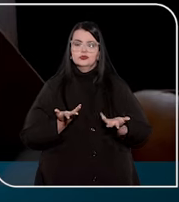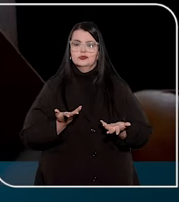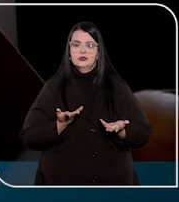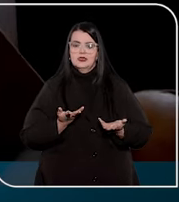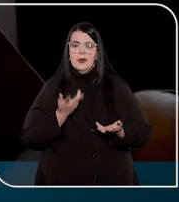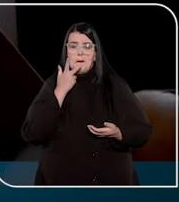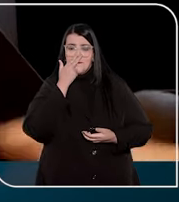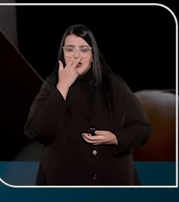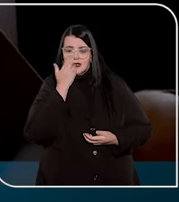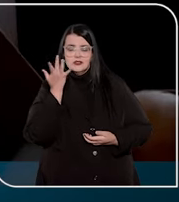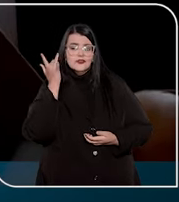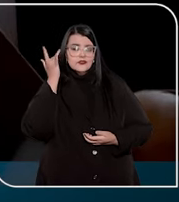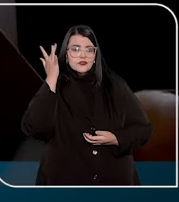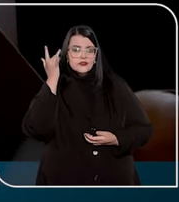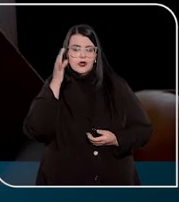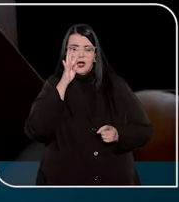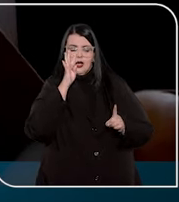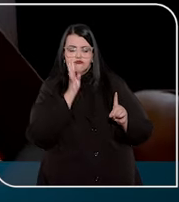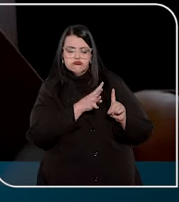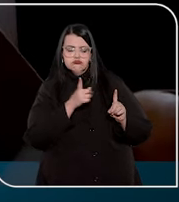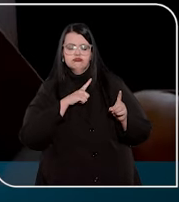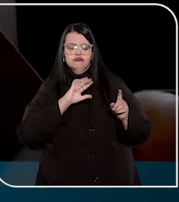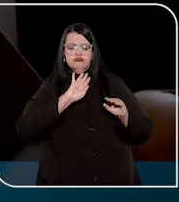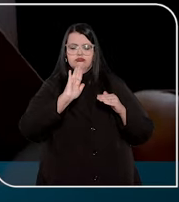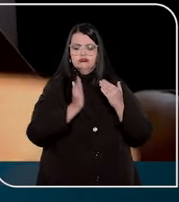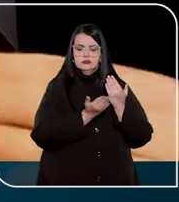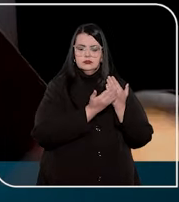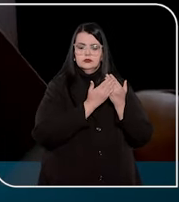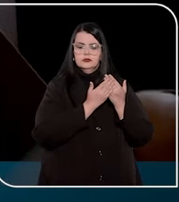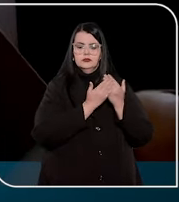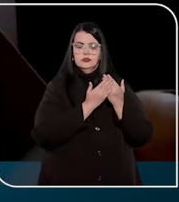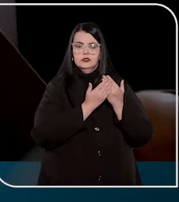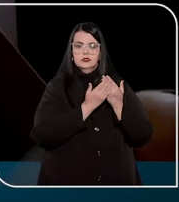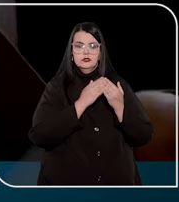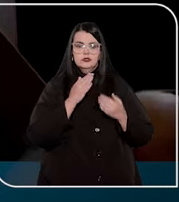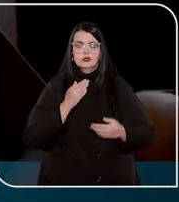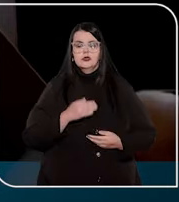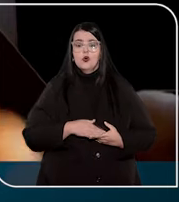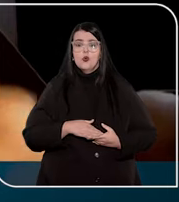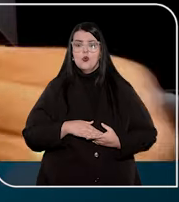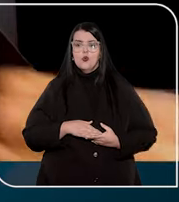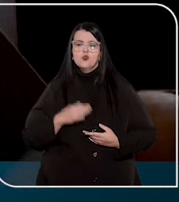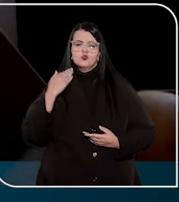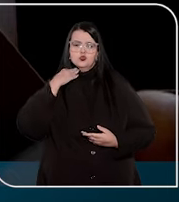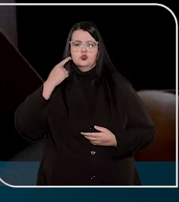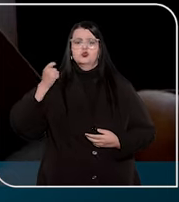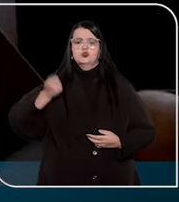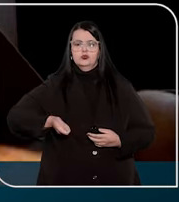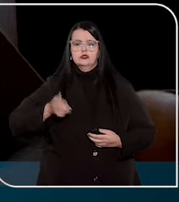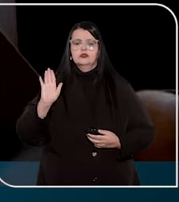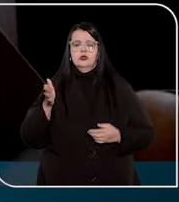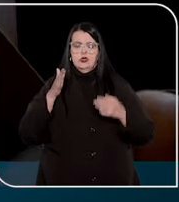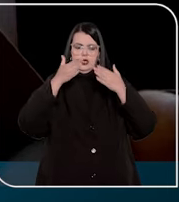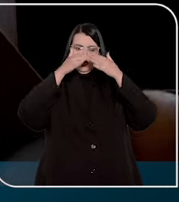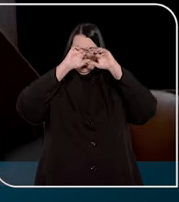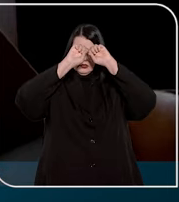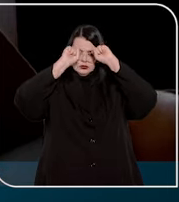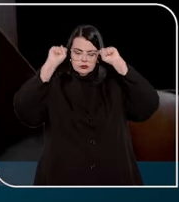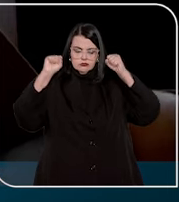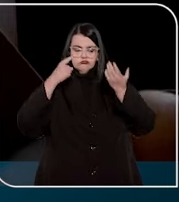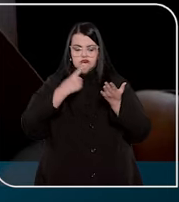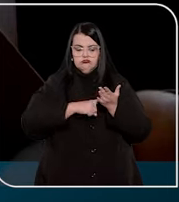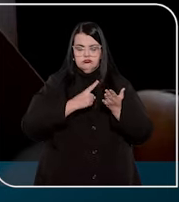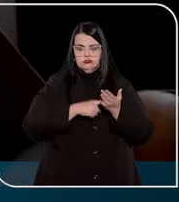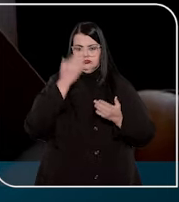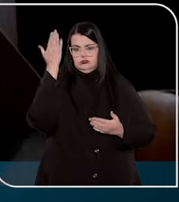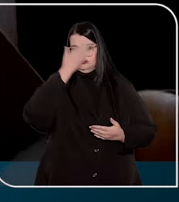criticar a posição dos tribunais, falar que eles são muito fechados, mas é porque um juiz já olhou, o tribunal já verificou, às vezes confirmou